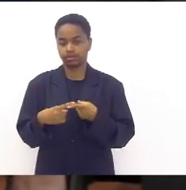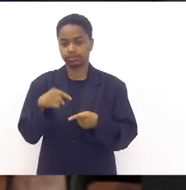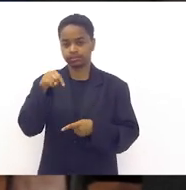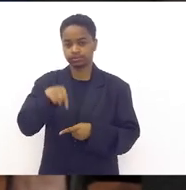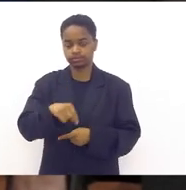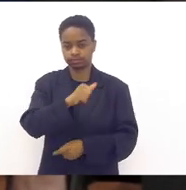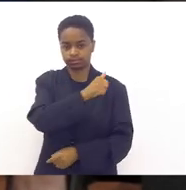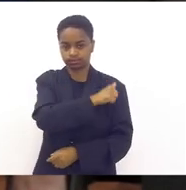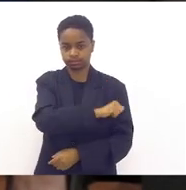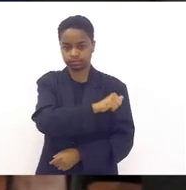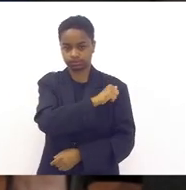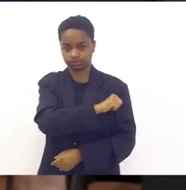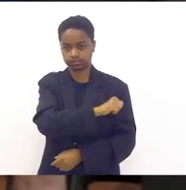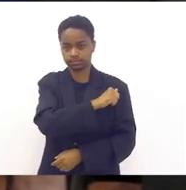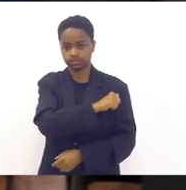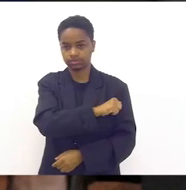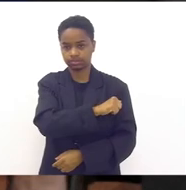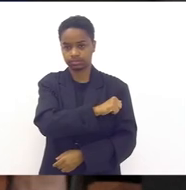Janeiro